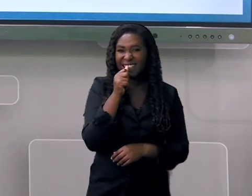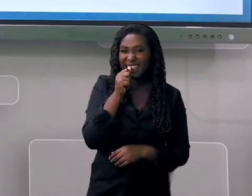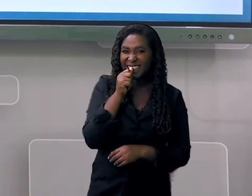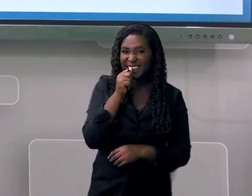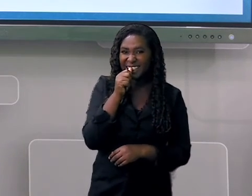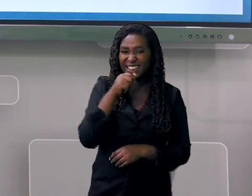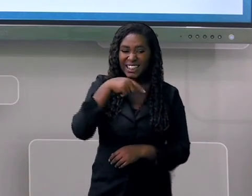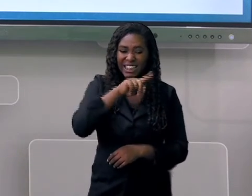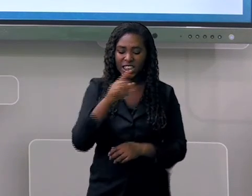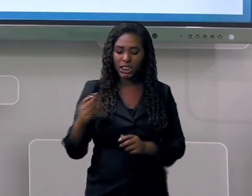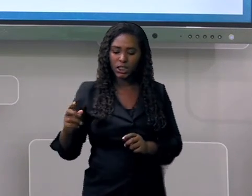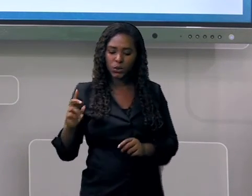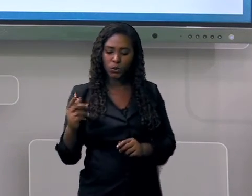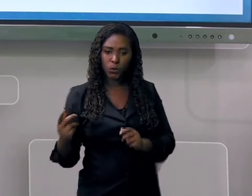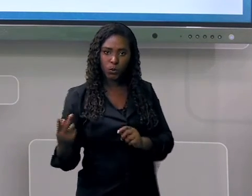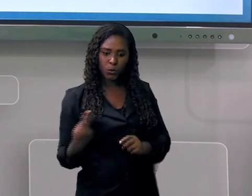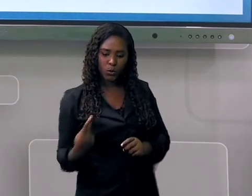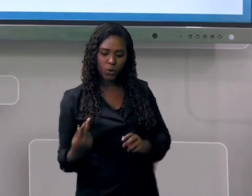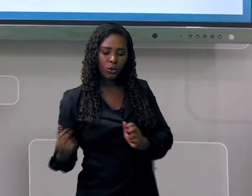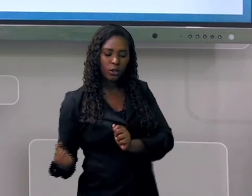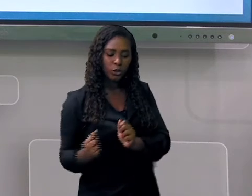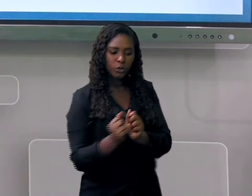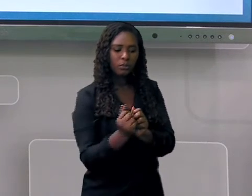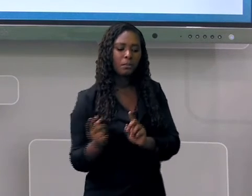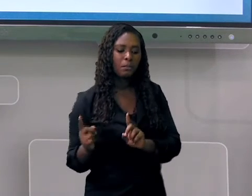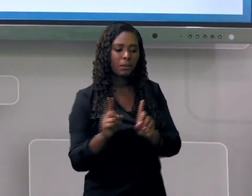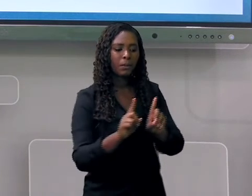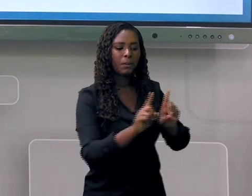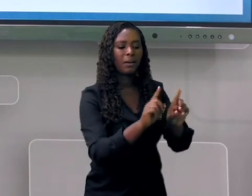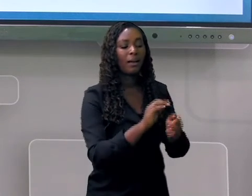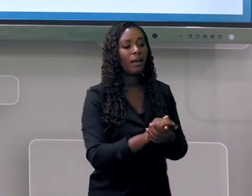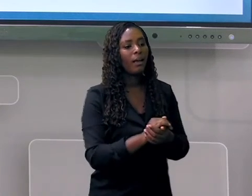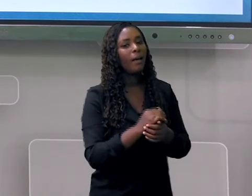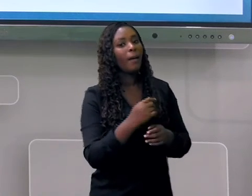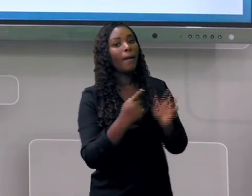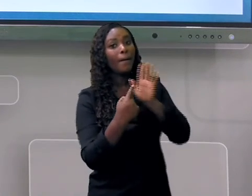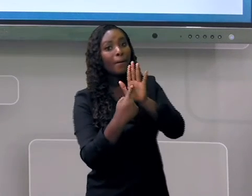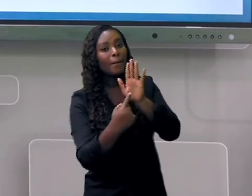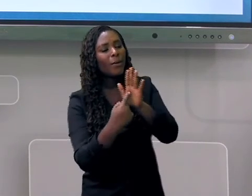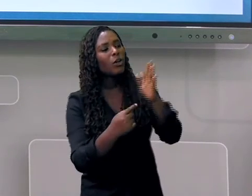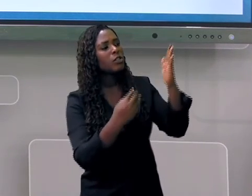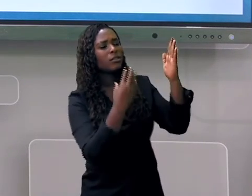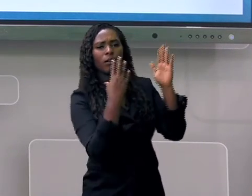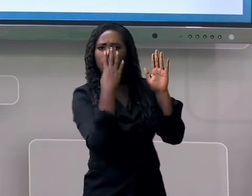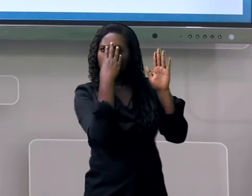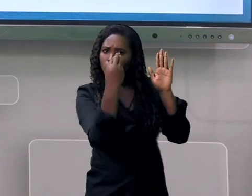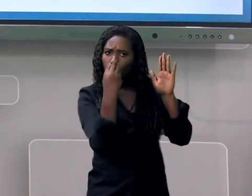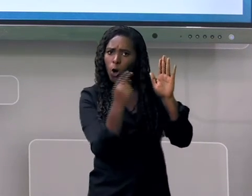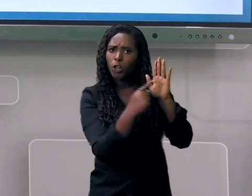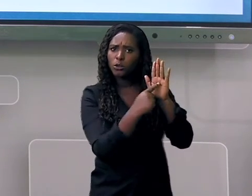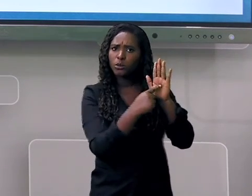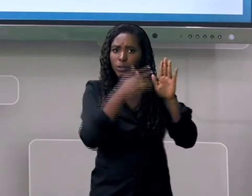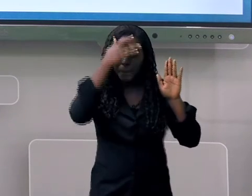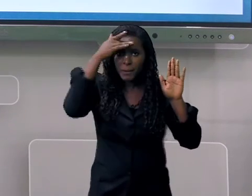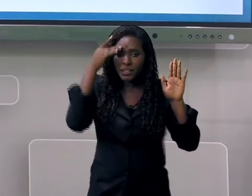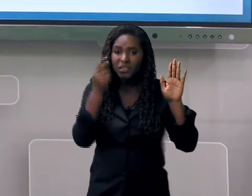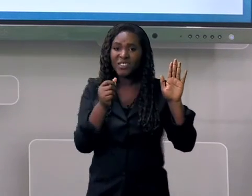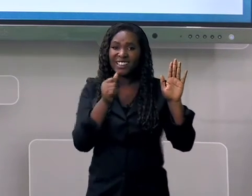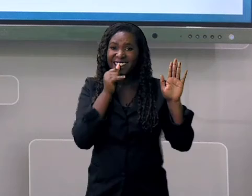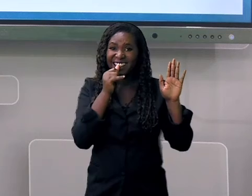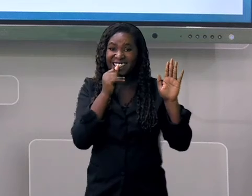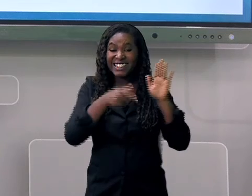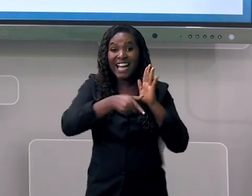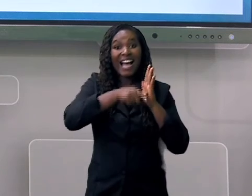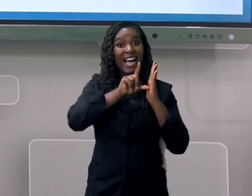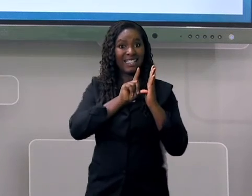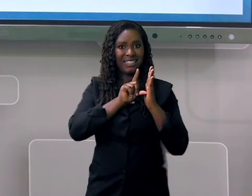Vá mostrando e deixando seu filho já familiarizado para que ele não seja pego de surpresa. A linguagem se torna muito